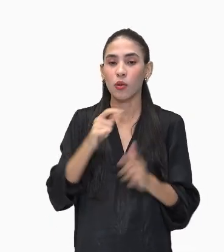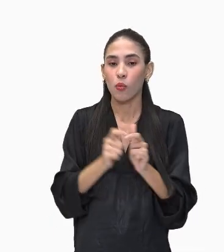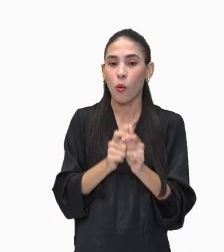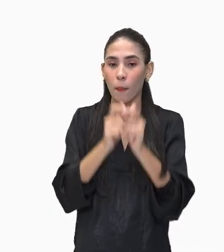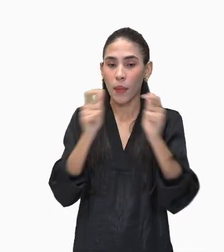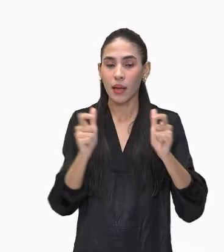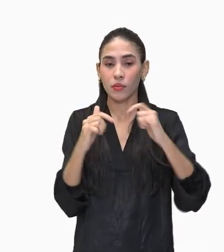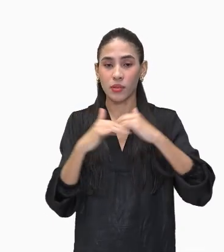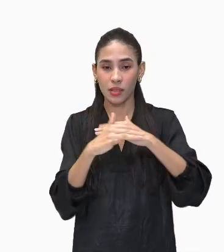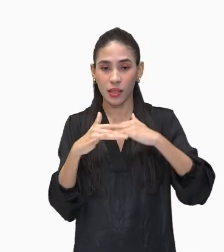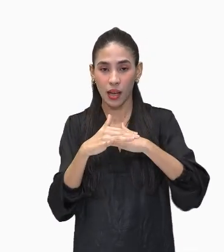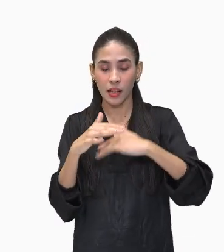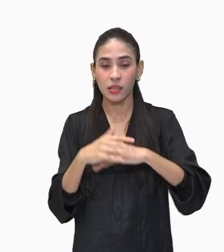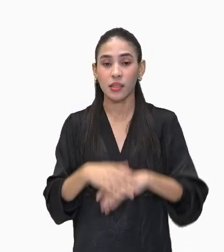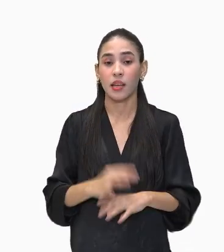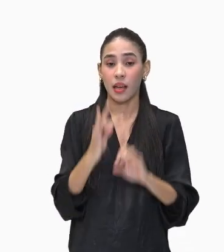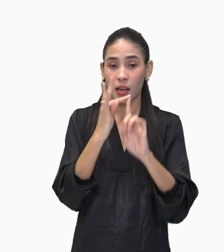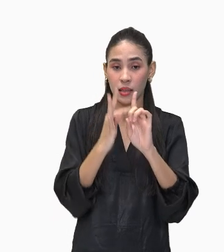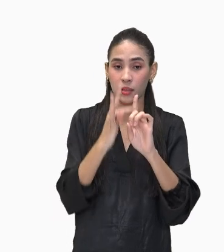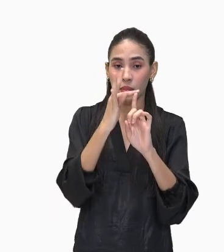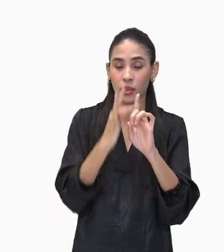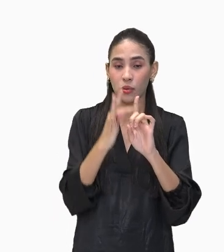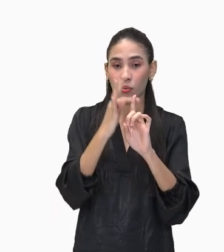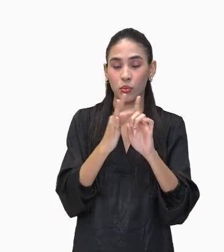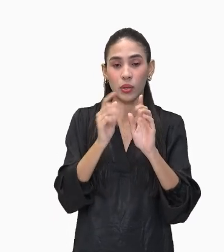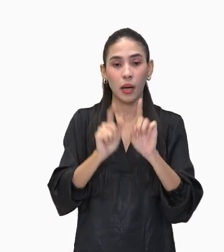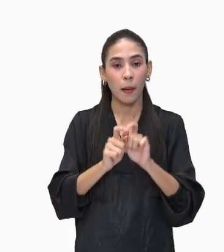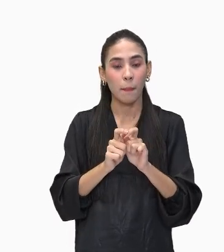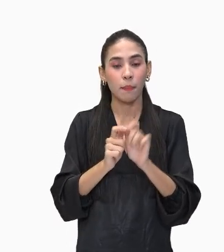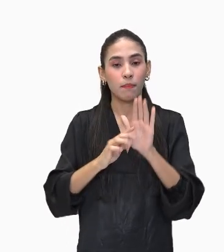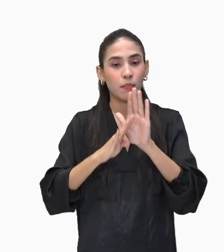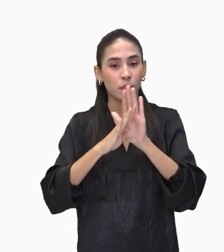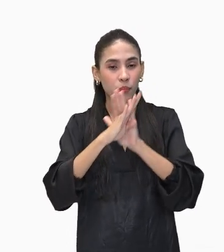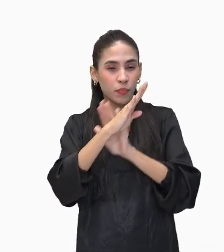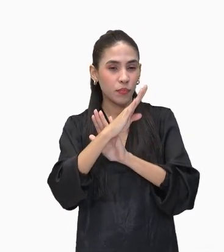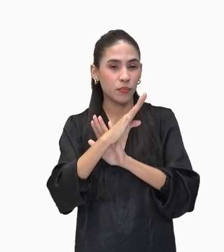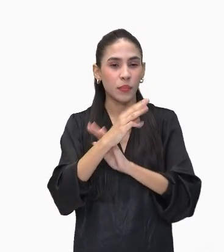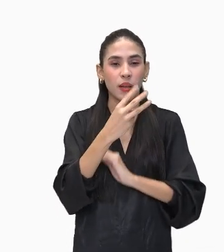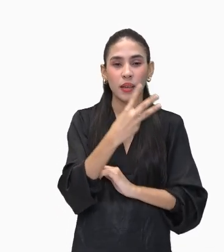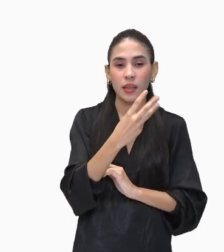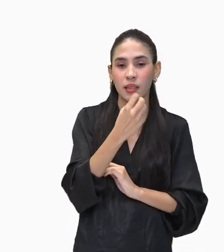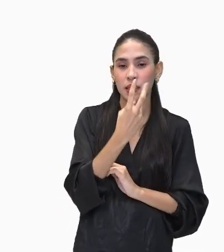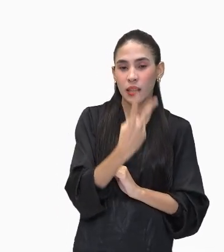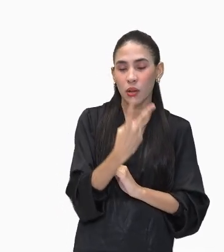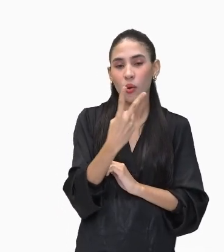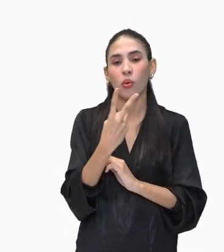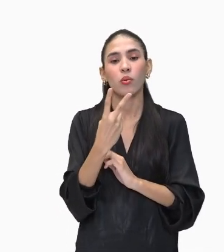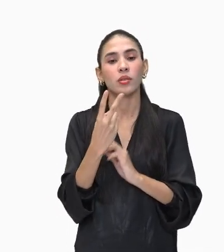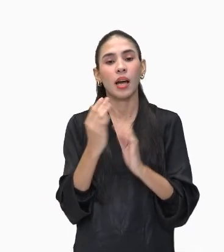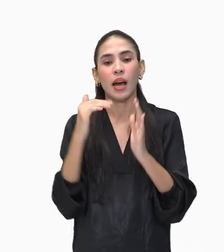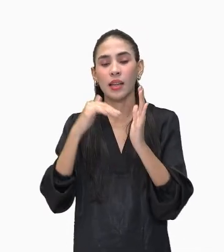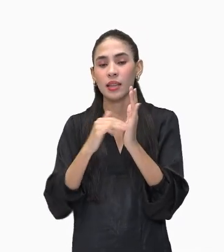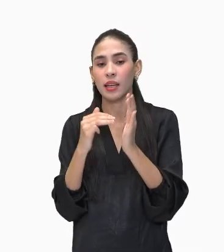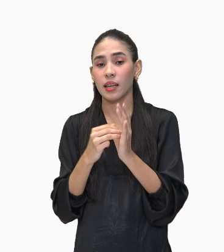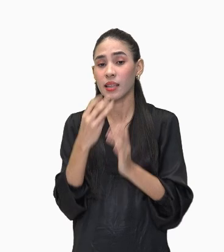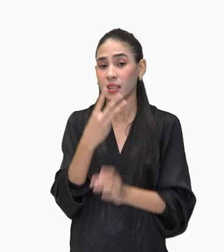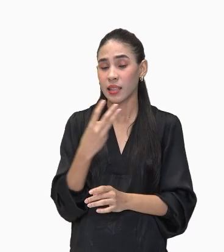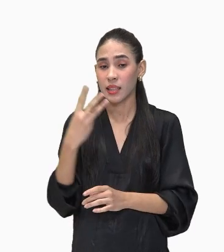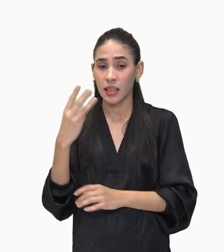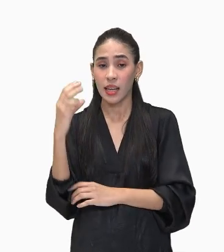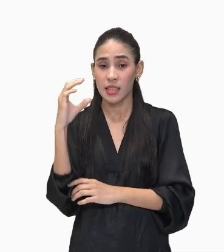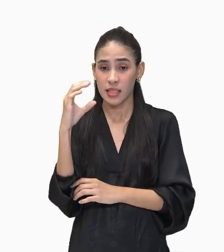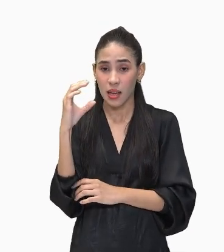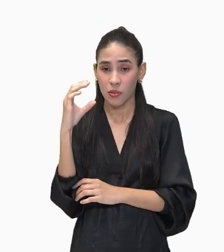urbano, a temperatura ela se torna maior, em torno de 32, 33 graus Celsius.